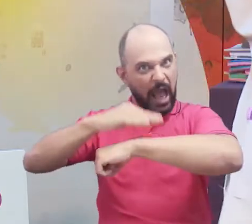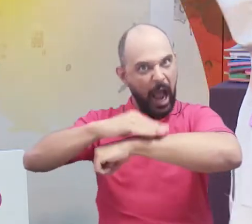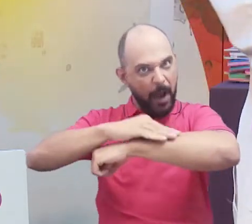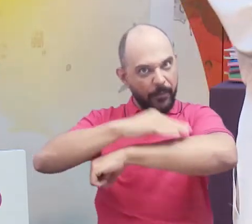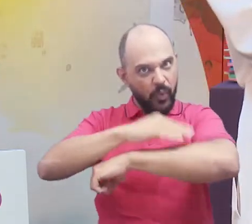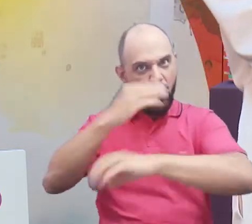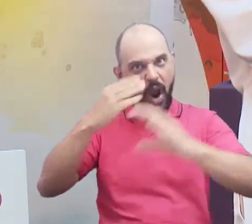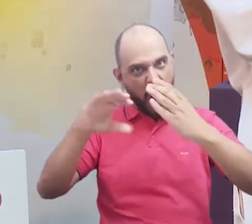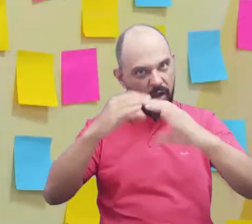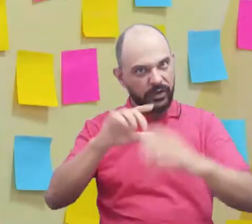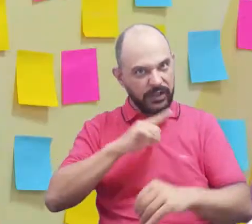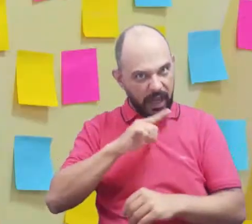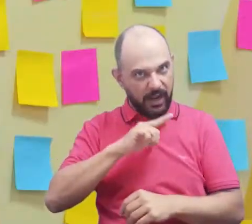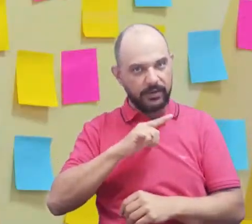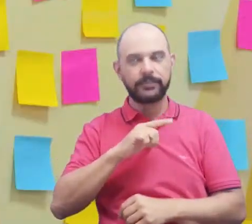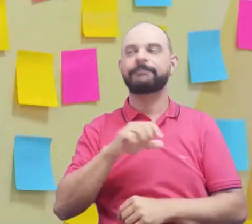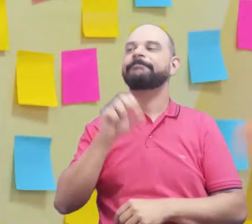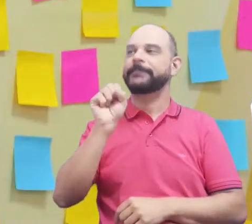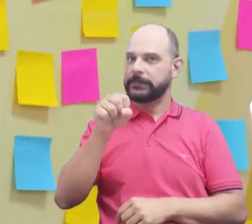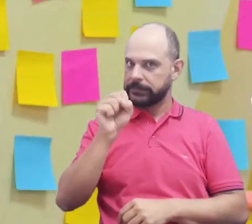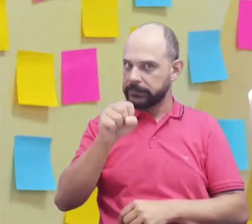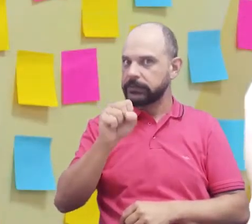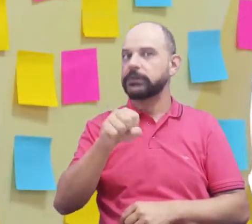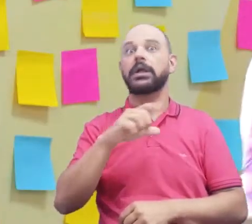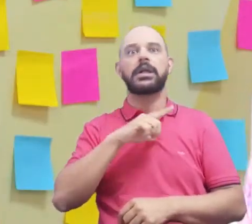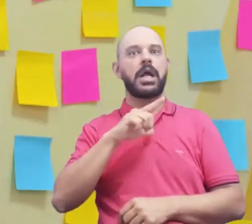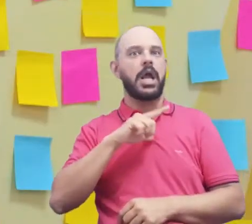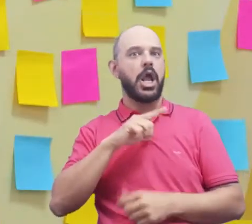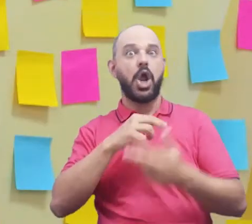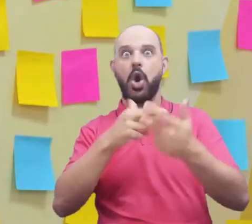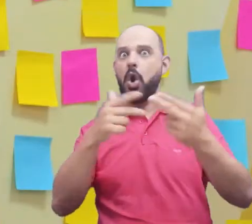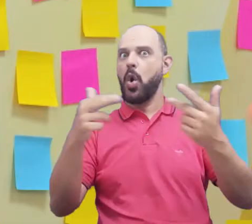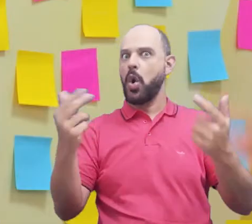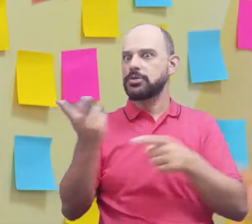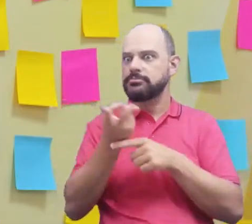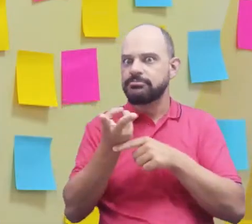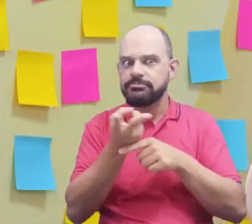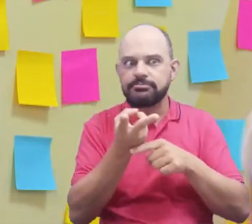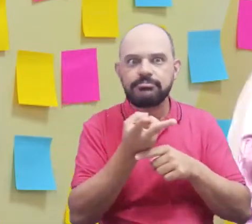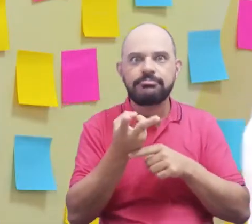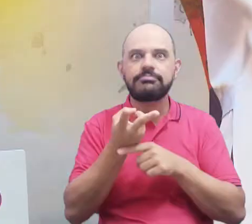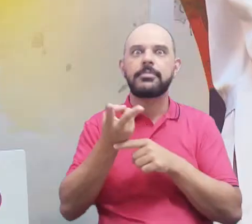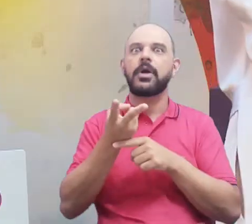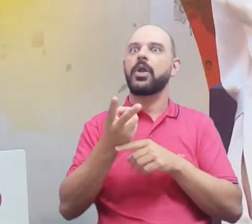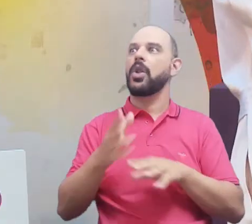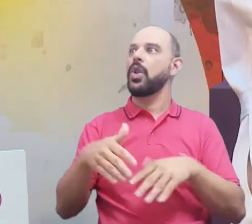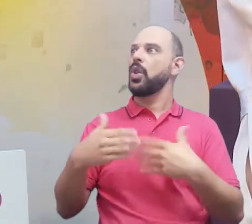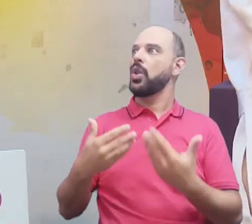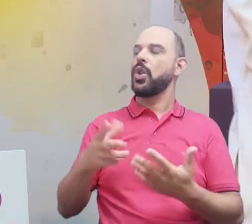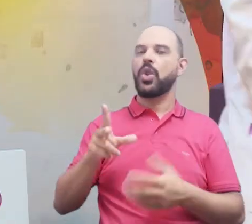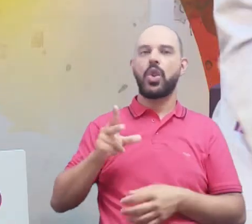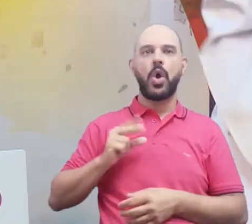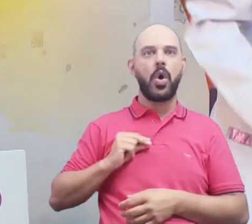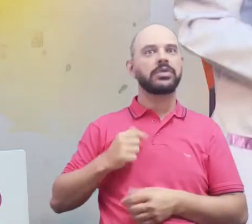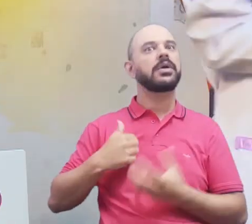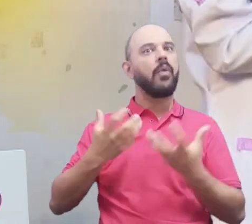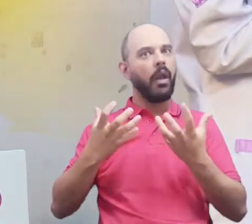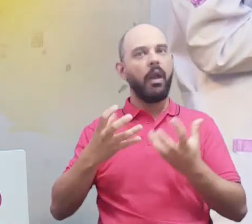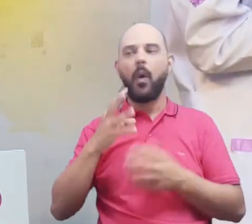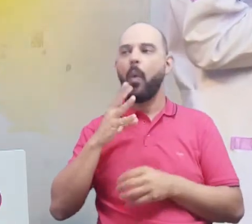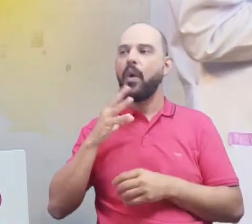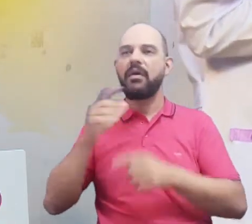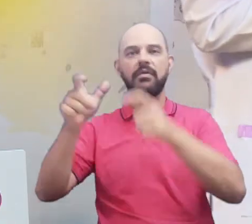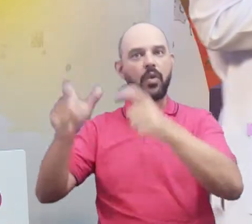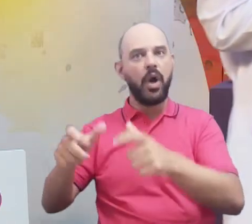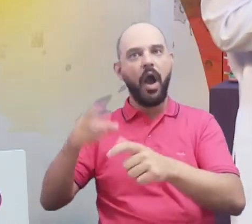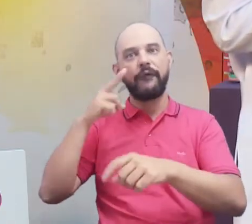cururus que cantam? Sim, existe sim, e cheia de coisas inspecionadas. Nossa, Bibi, eu queria conhecer